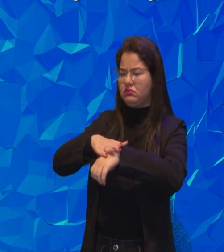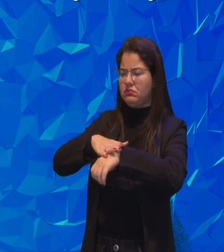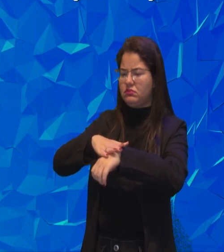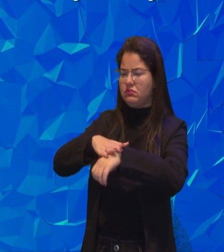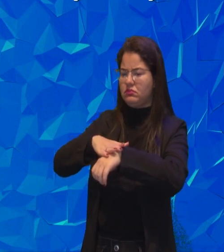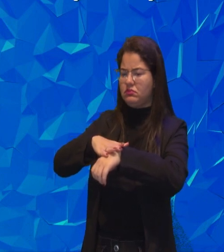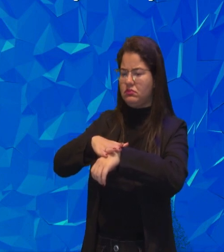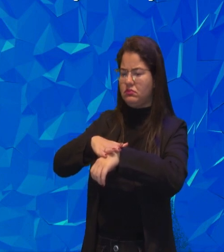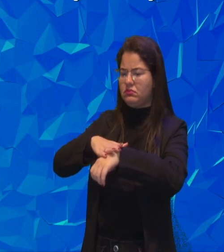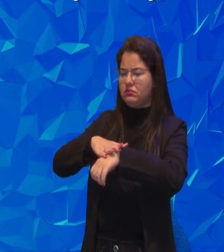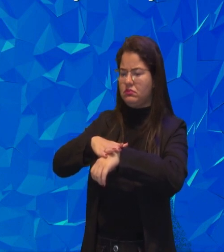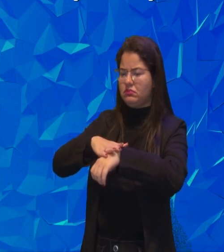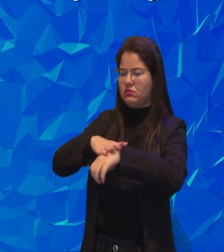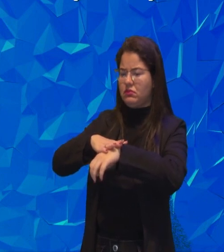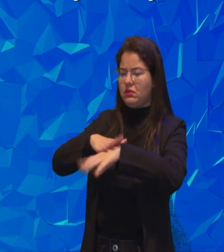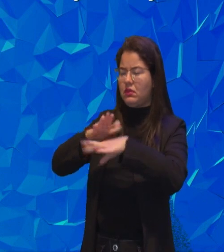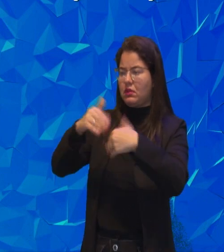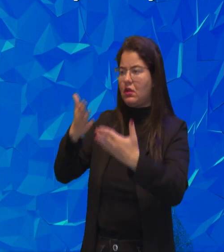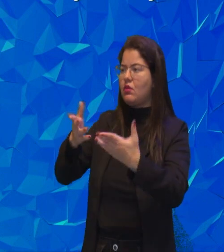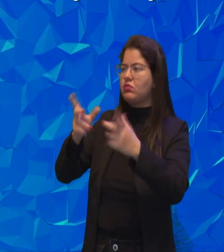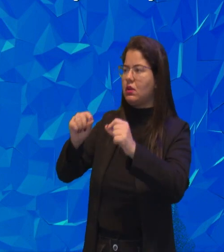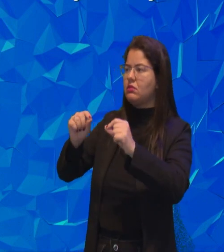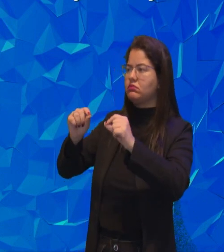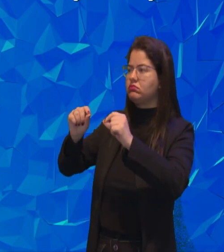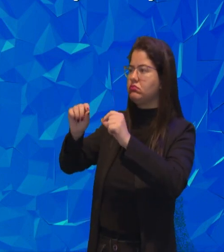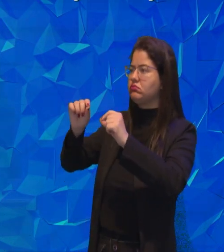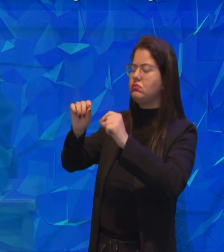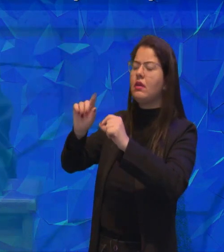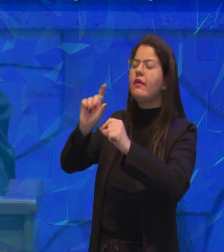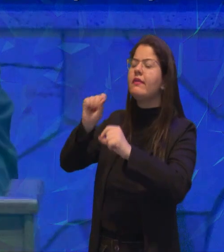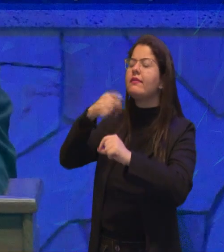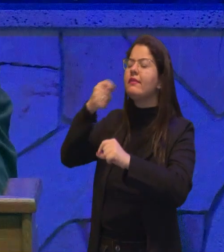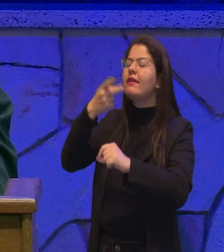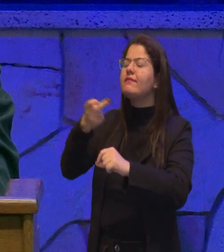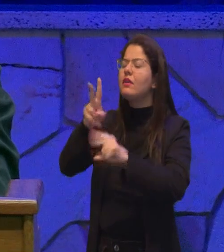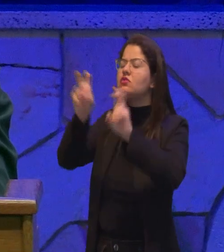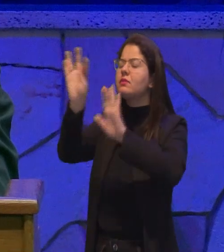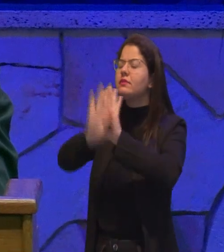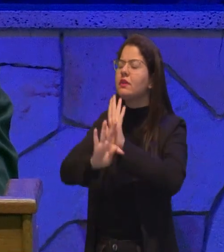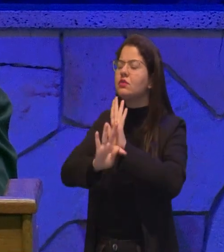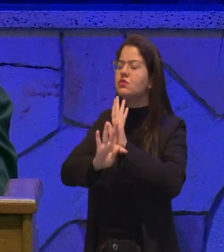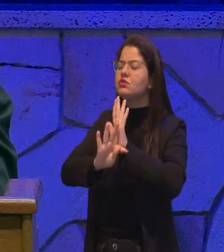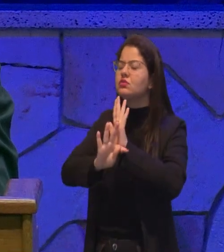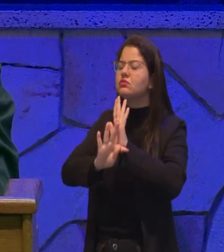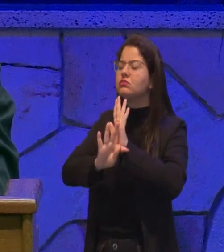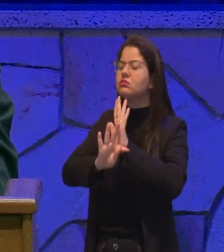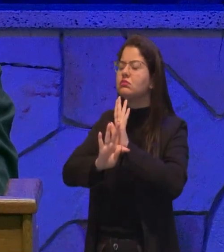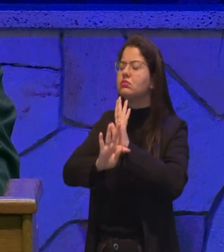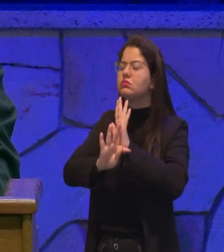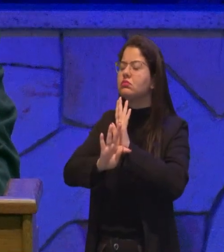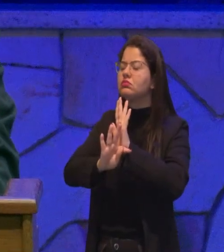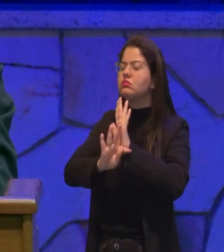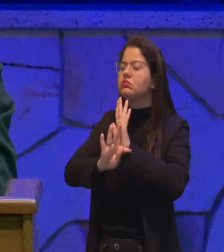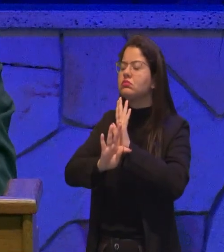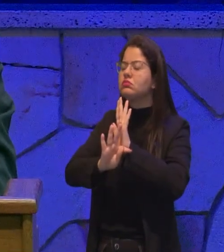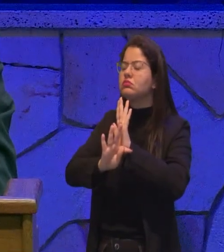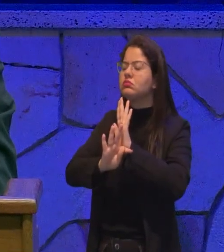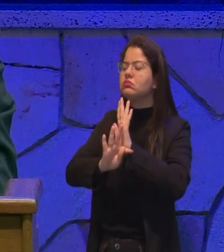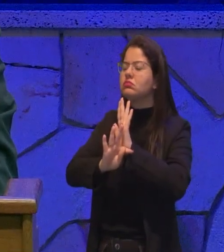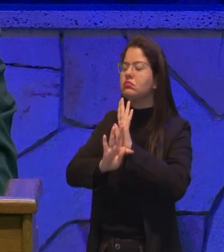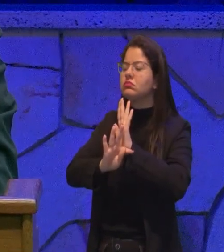honra o coroaste. De quem ele está falando aqui? Do ser que ele criou.